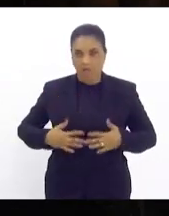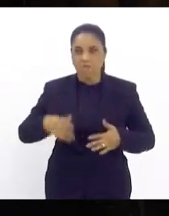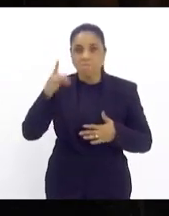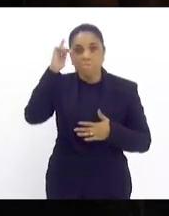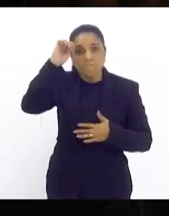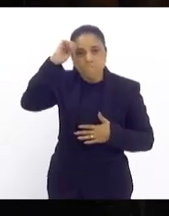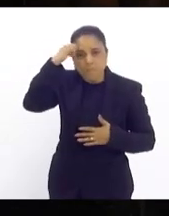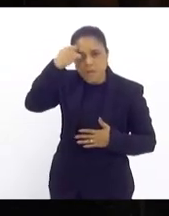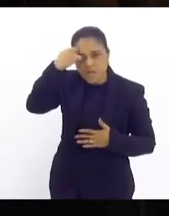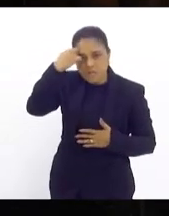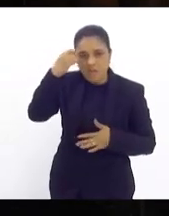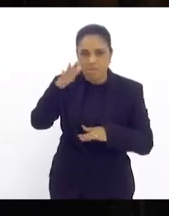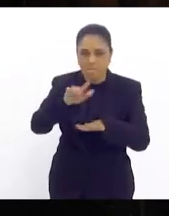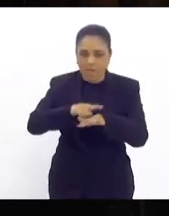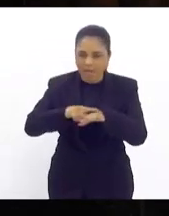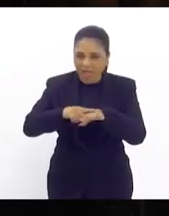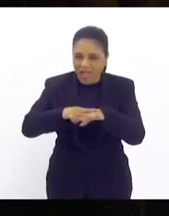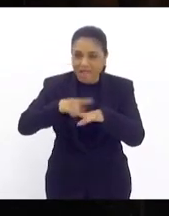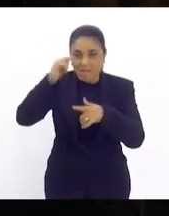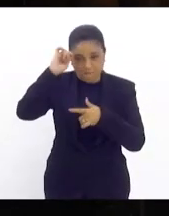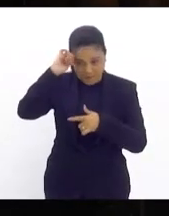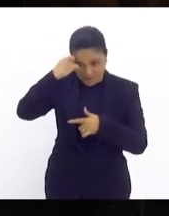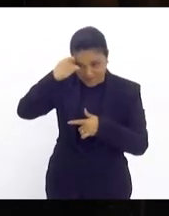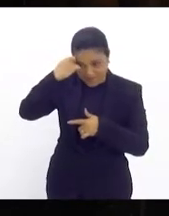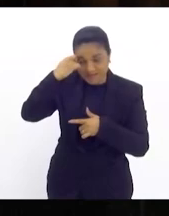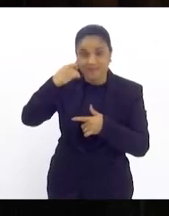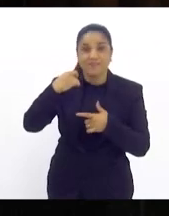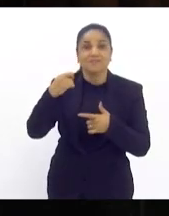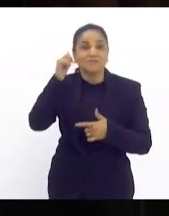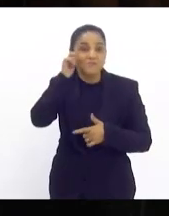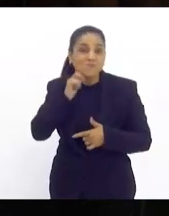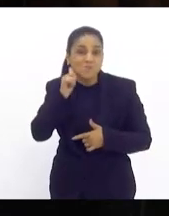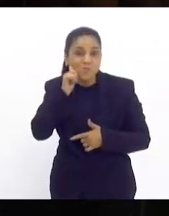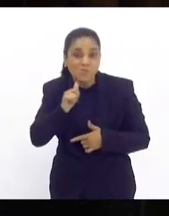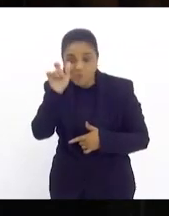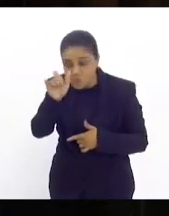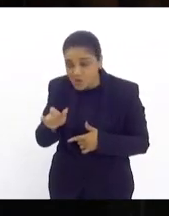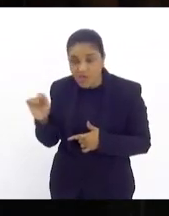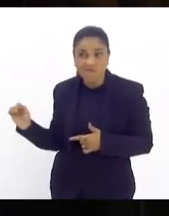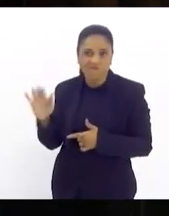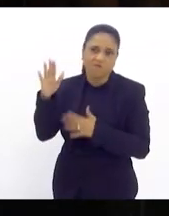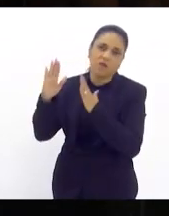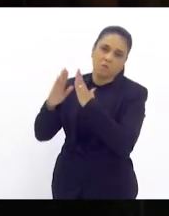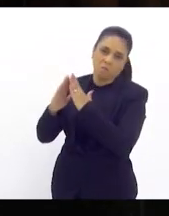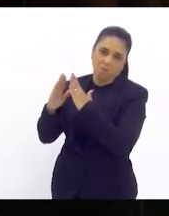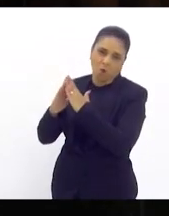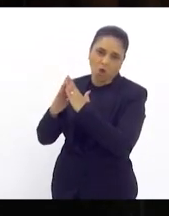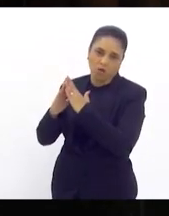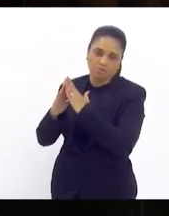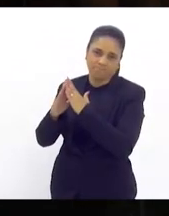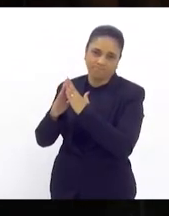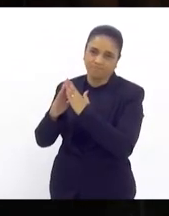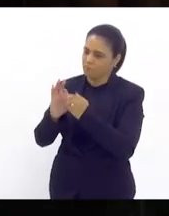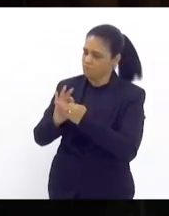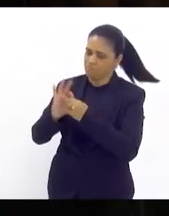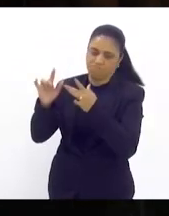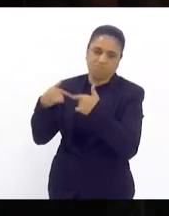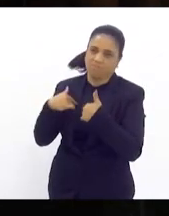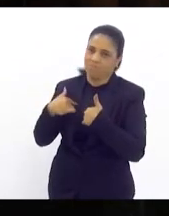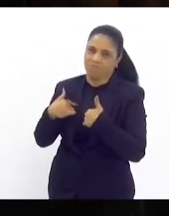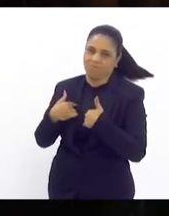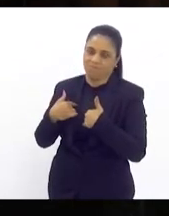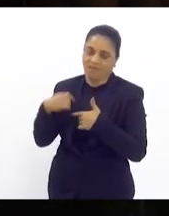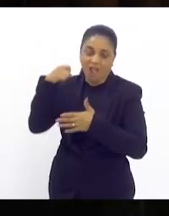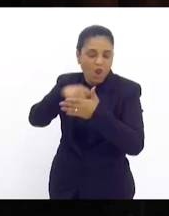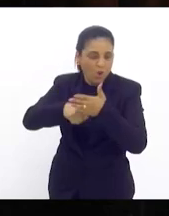mulheres da favela e que não abre mão de fazer as lutas que constitui